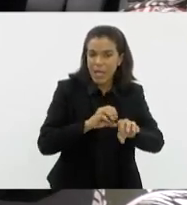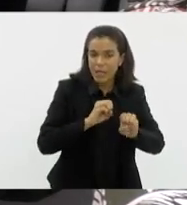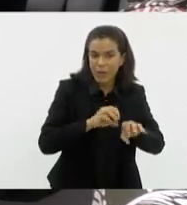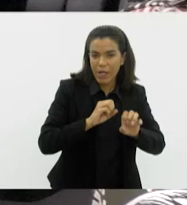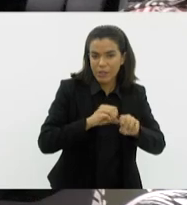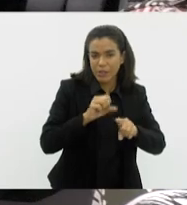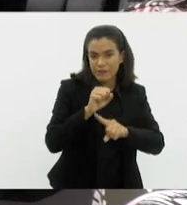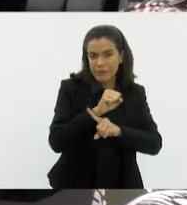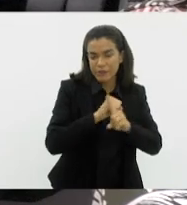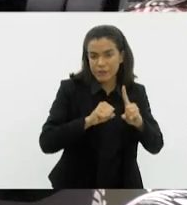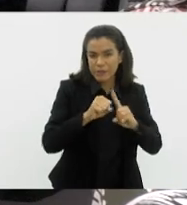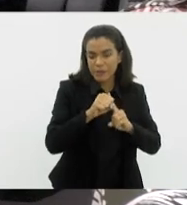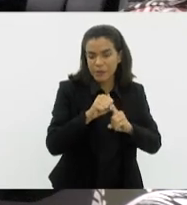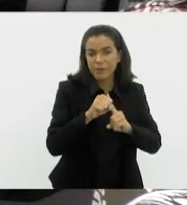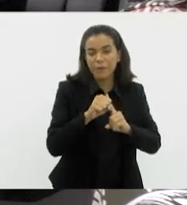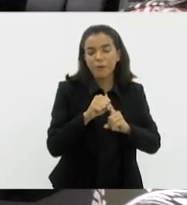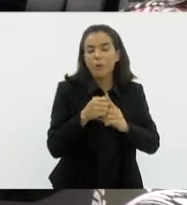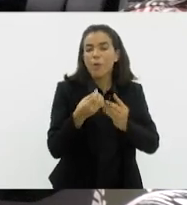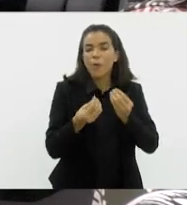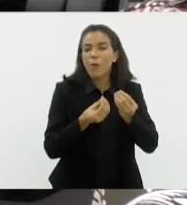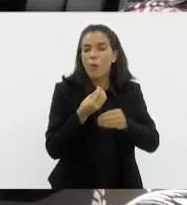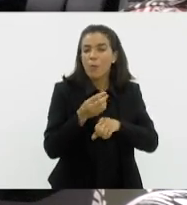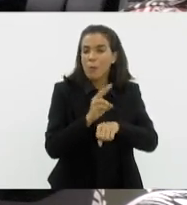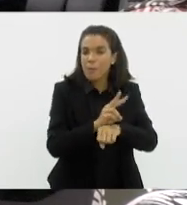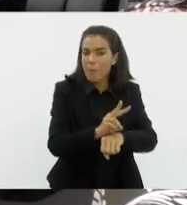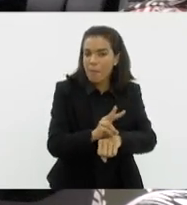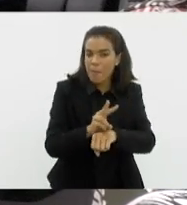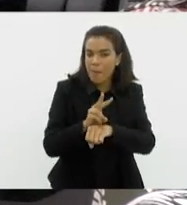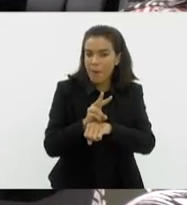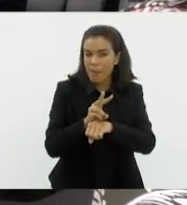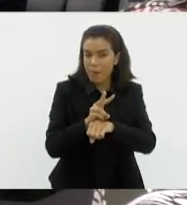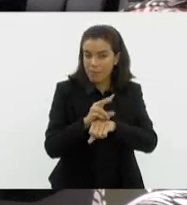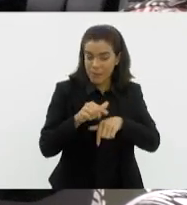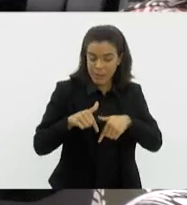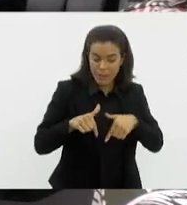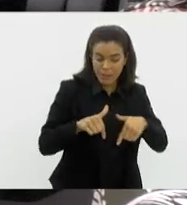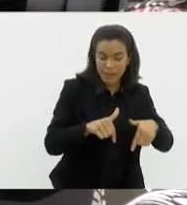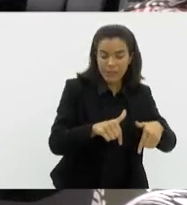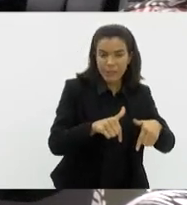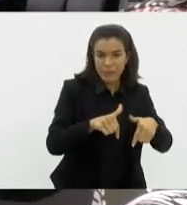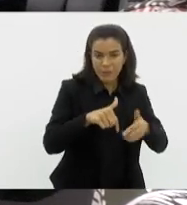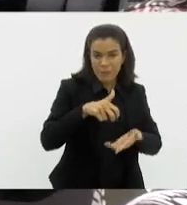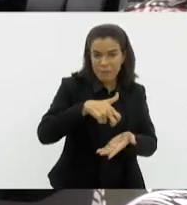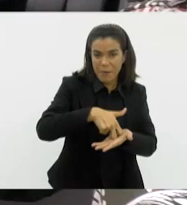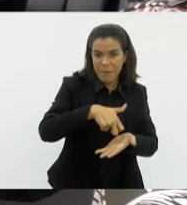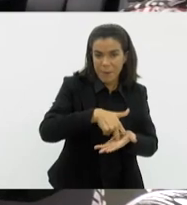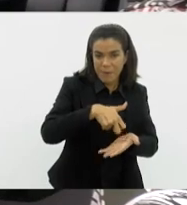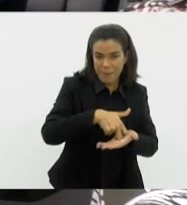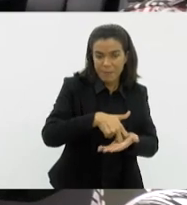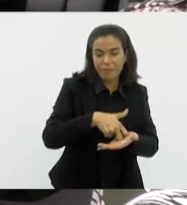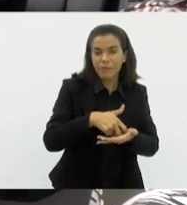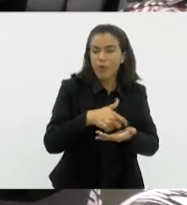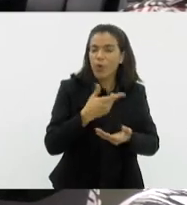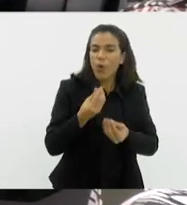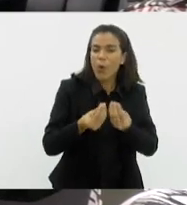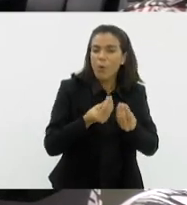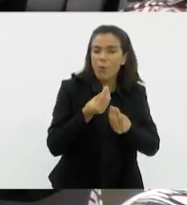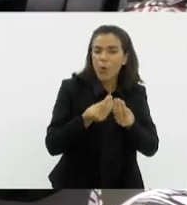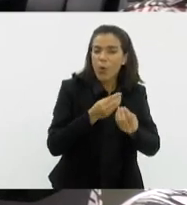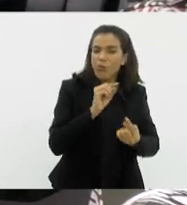importante. Né? O monitoramento eletrônico, na lei de execuções penais e na prática, tem servido para